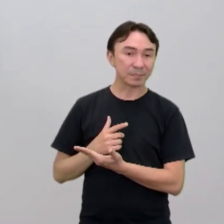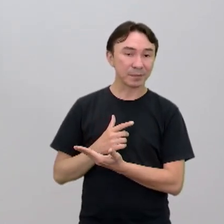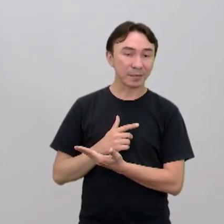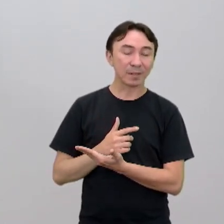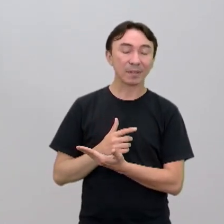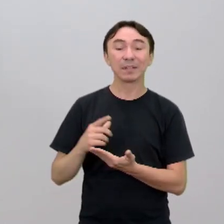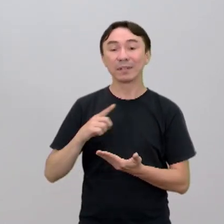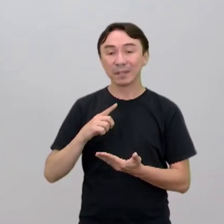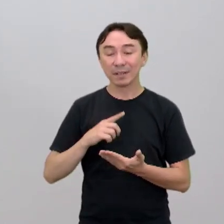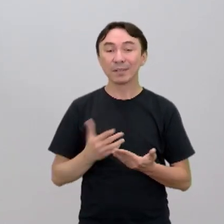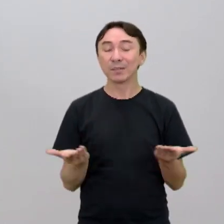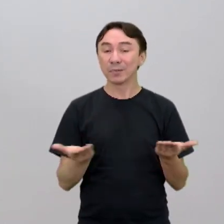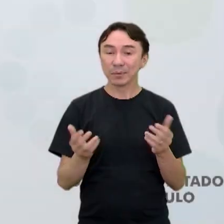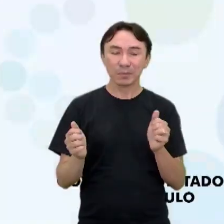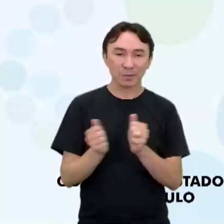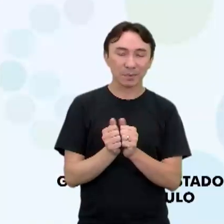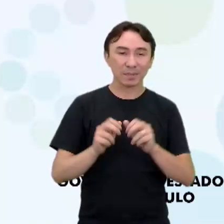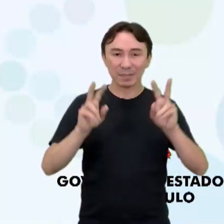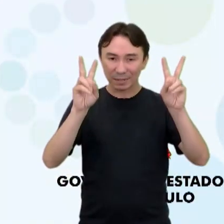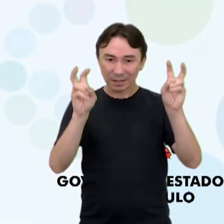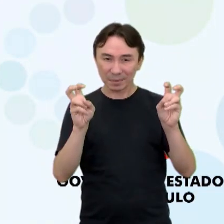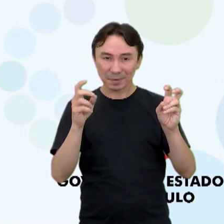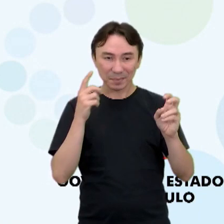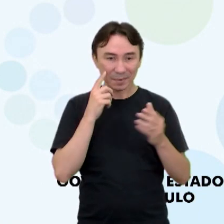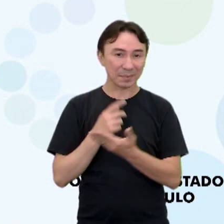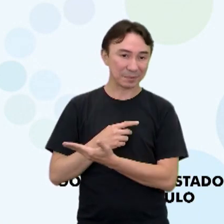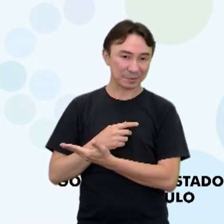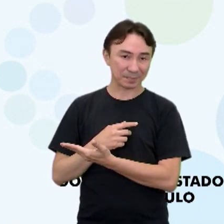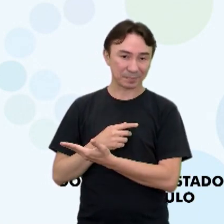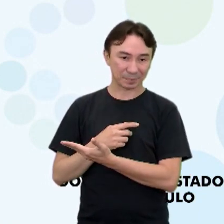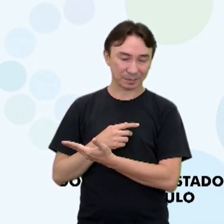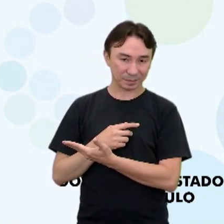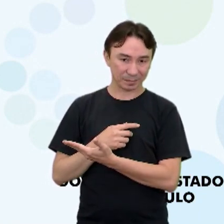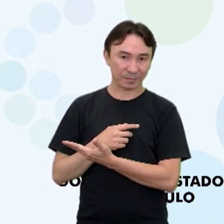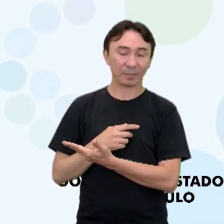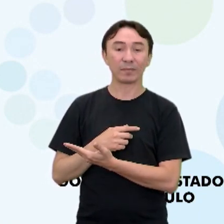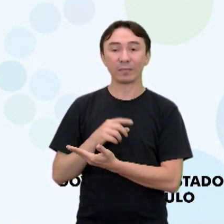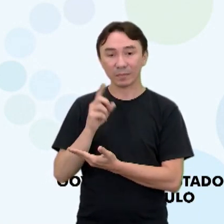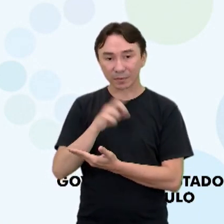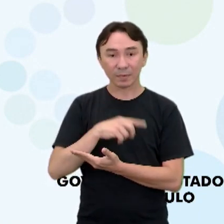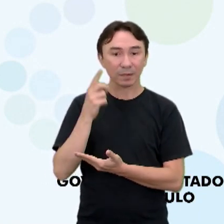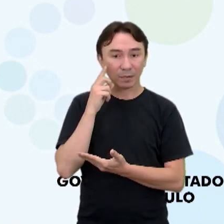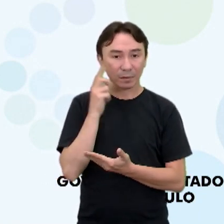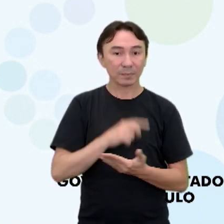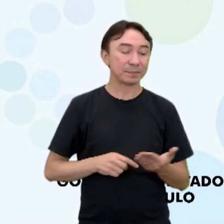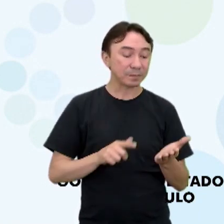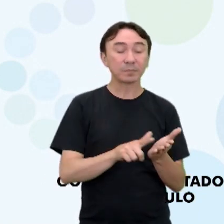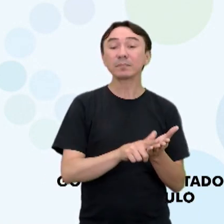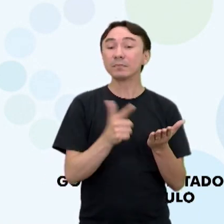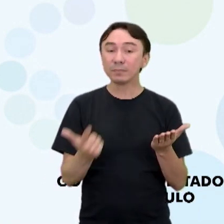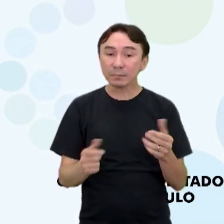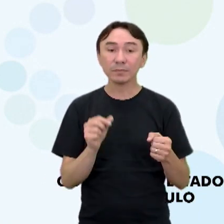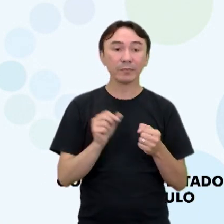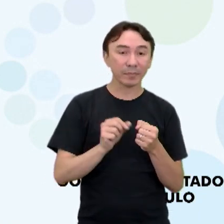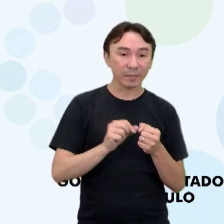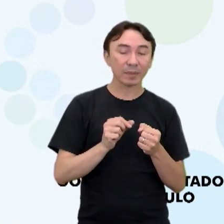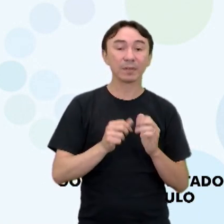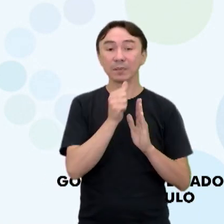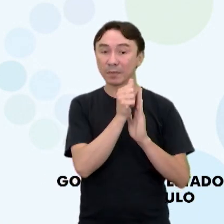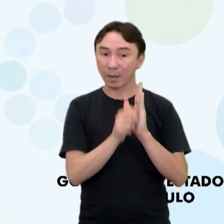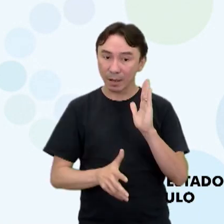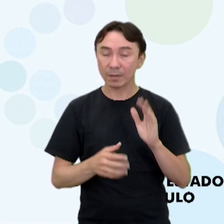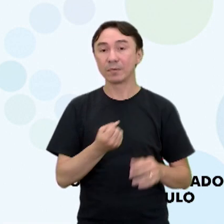nome da aula para a gente já apresentar a nossa convidada. Ó, Laboratório de Produção Jornalística, atividade 3, primeira etapa